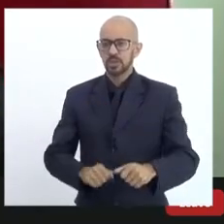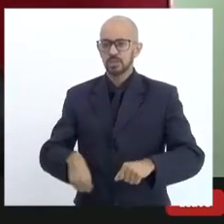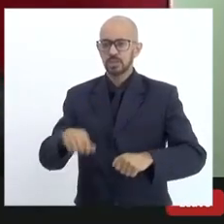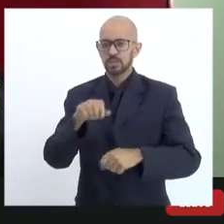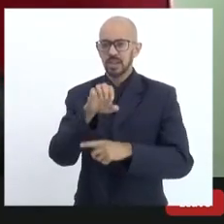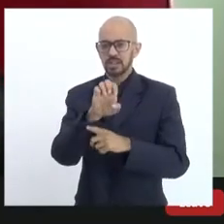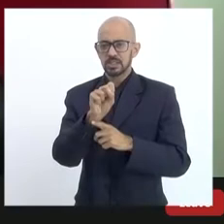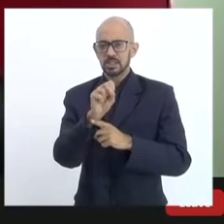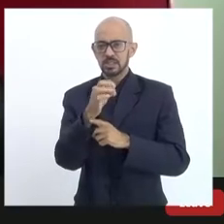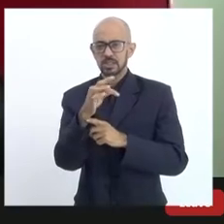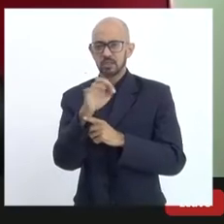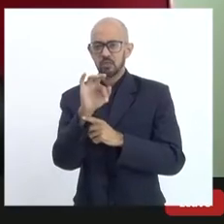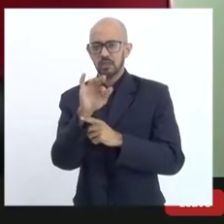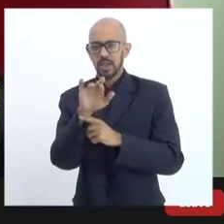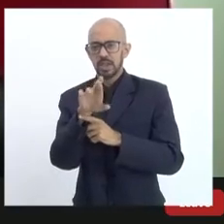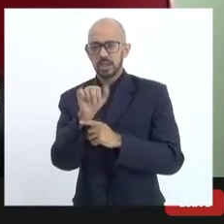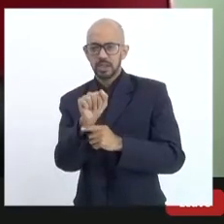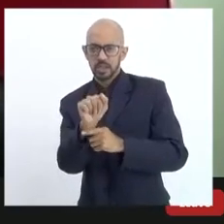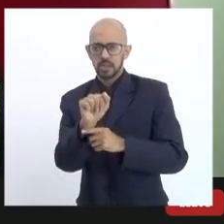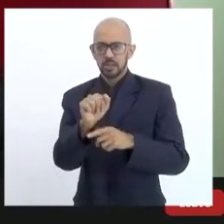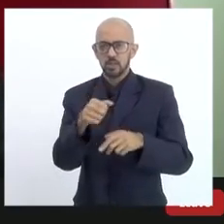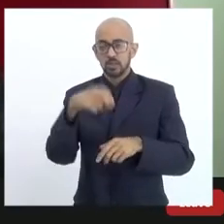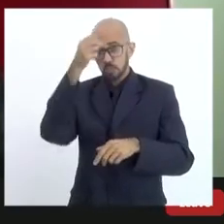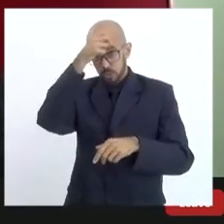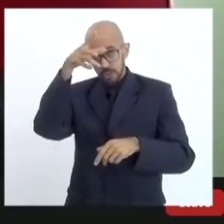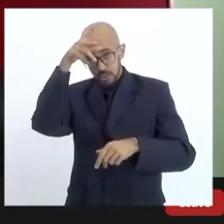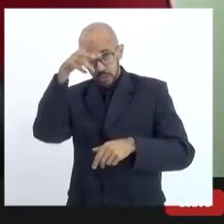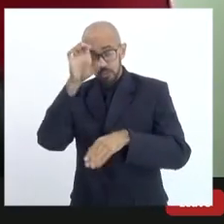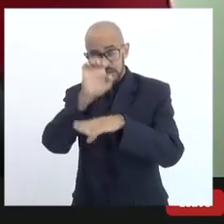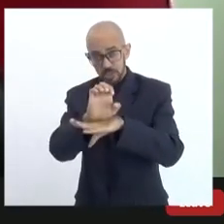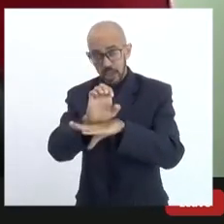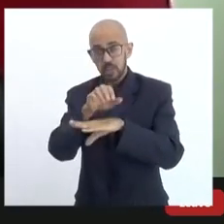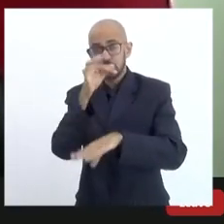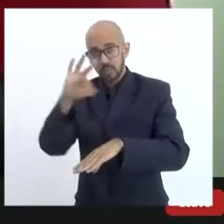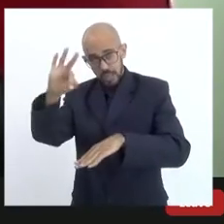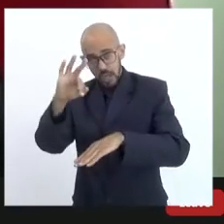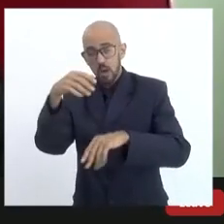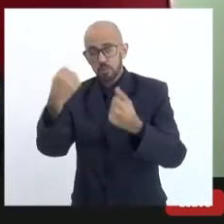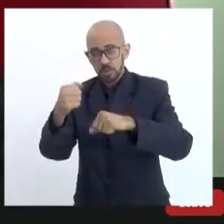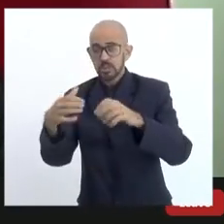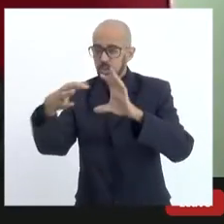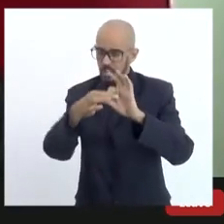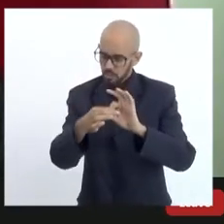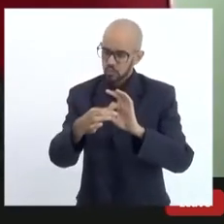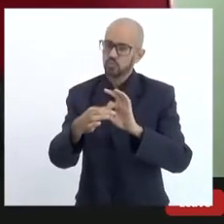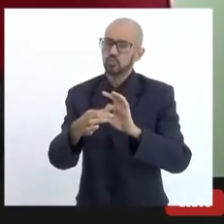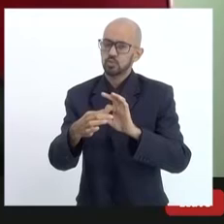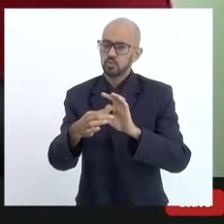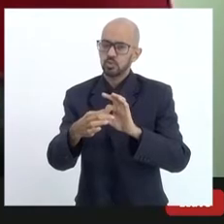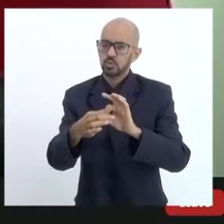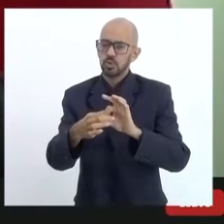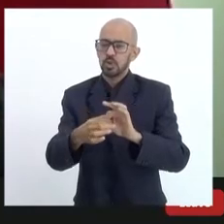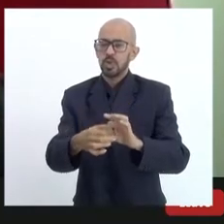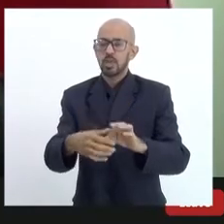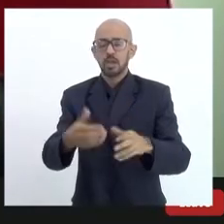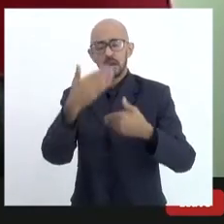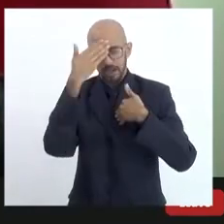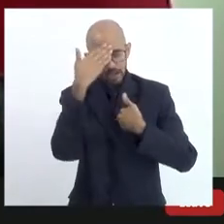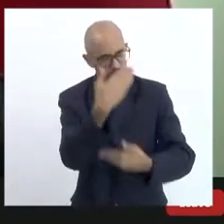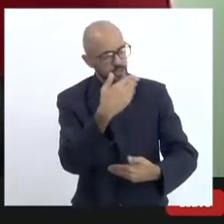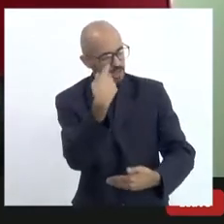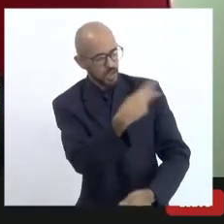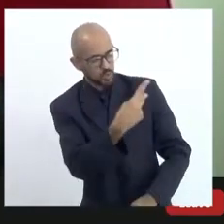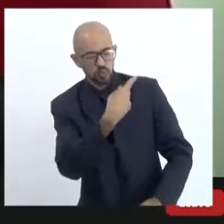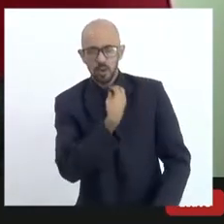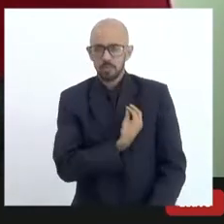enfrentamento desta violação de direitos humanos. Então, agradecendo a sua presença aqui, pedindo que a gente vai, em seguida, abrir